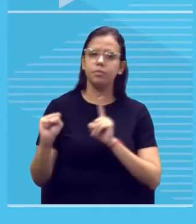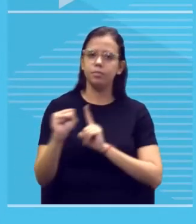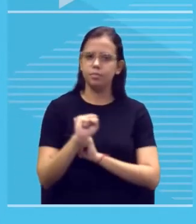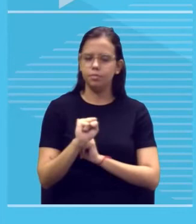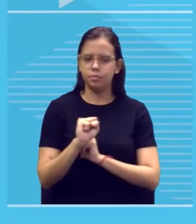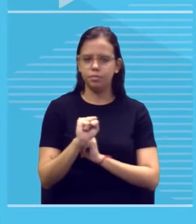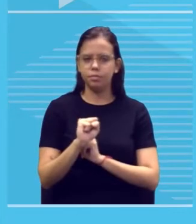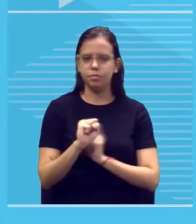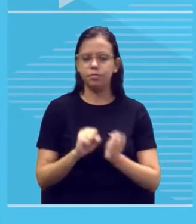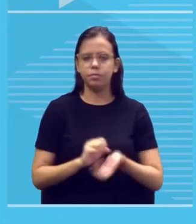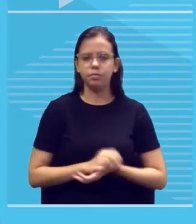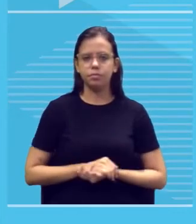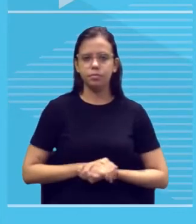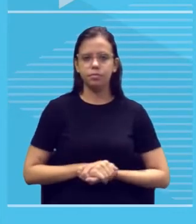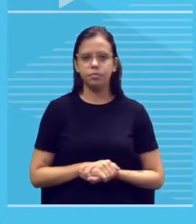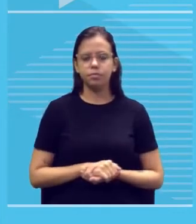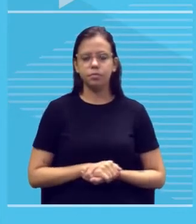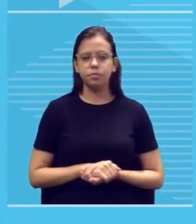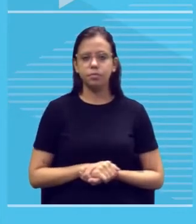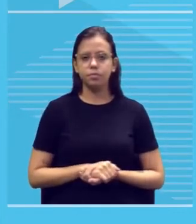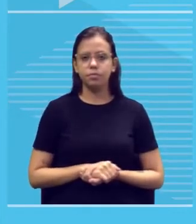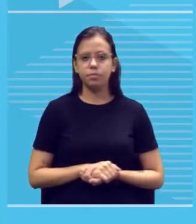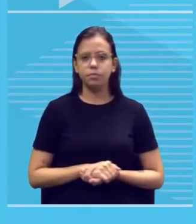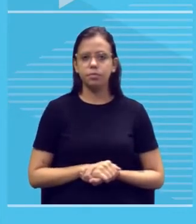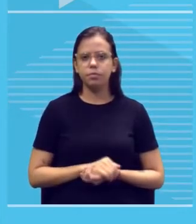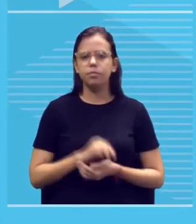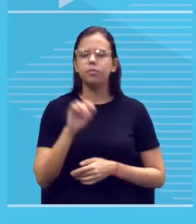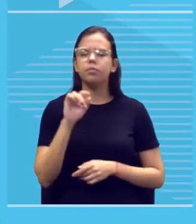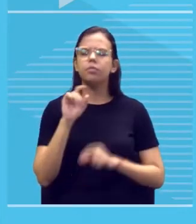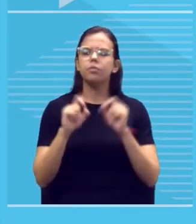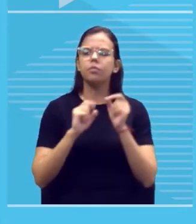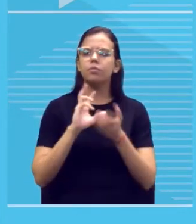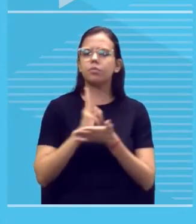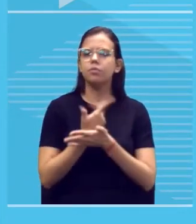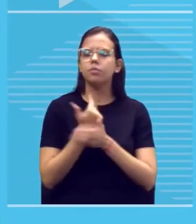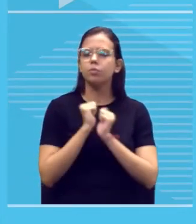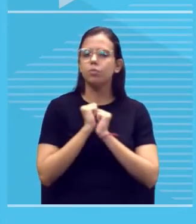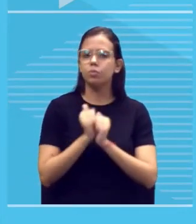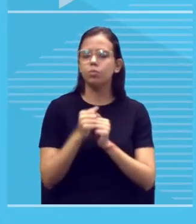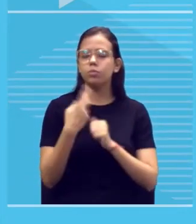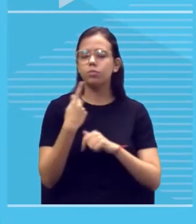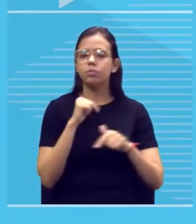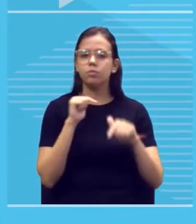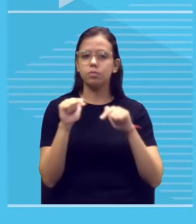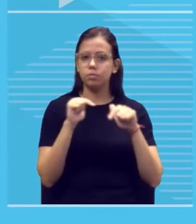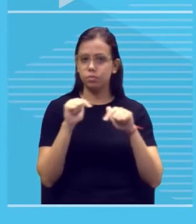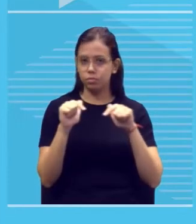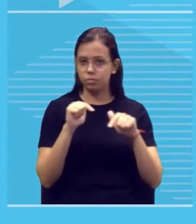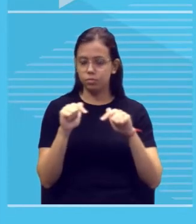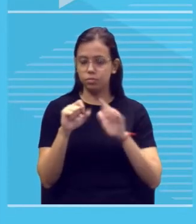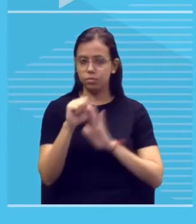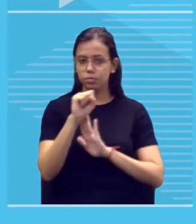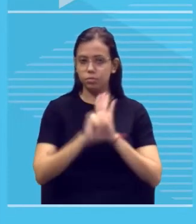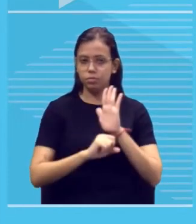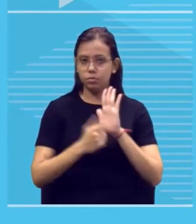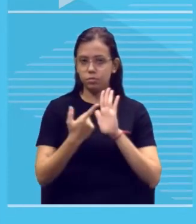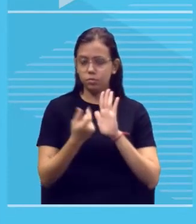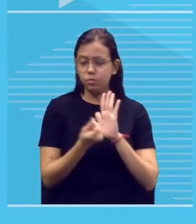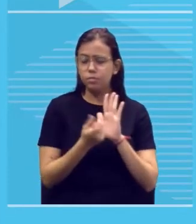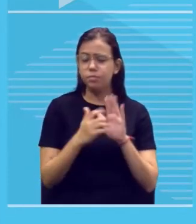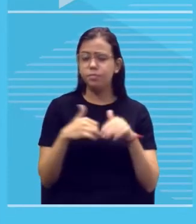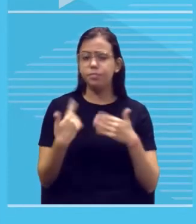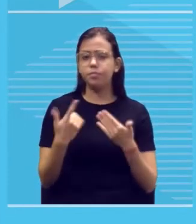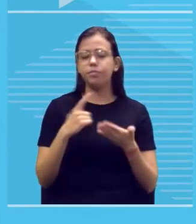que que tava sendo feito paralelamente ao trabalho do brest no século 20 um monte de coisa nova